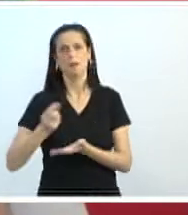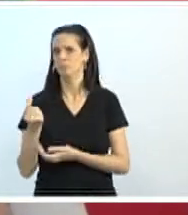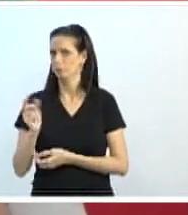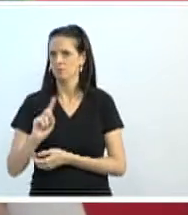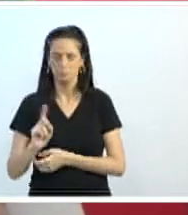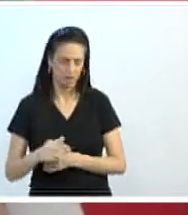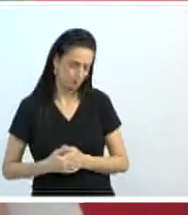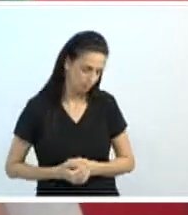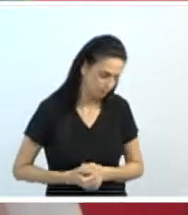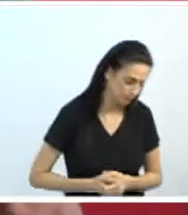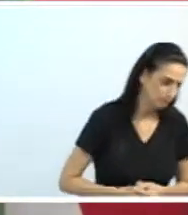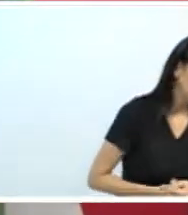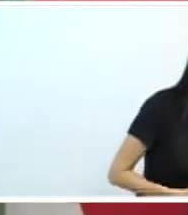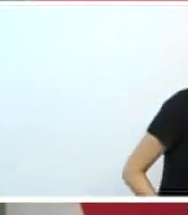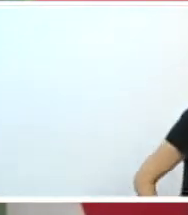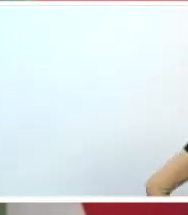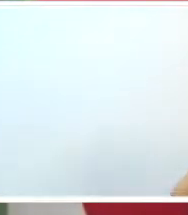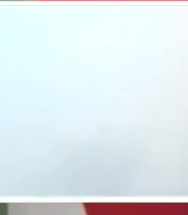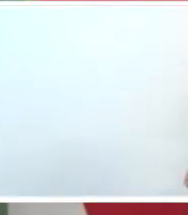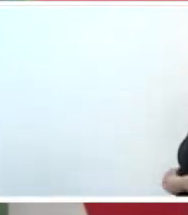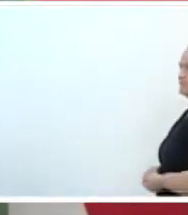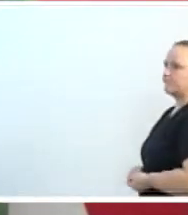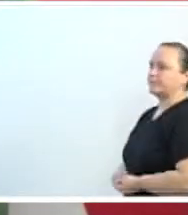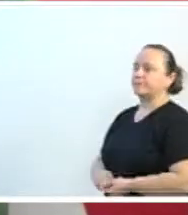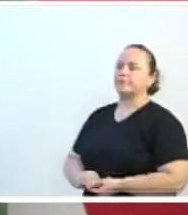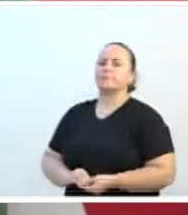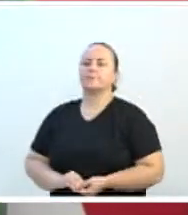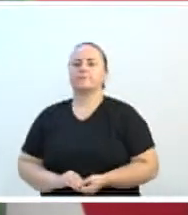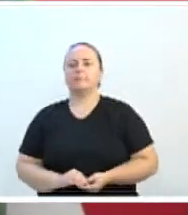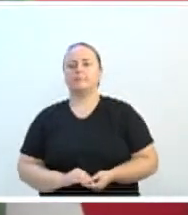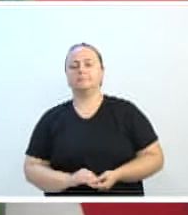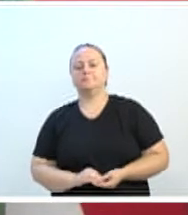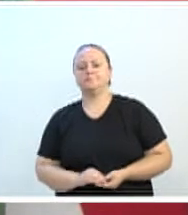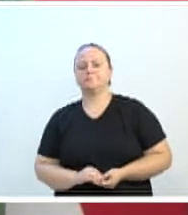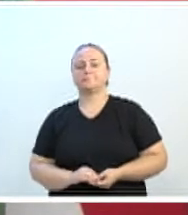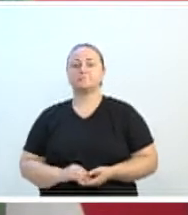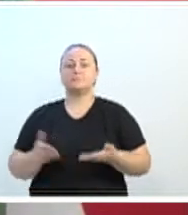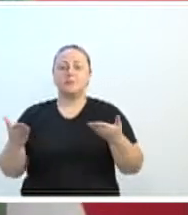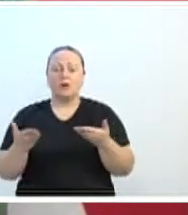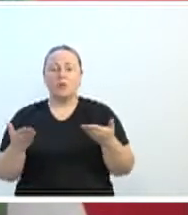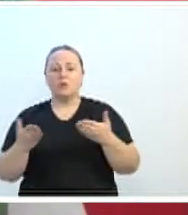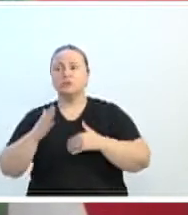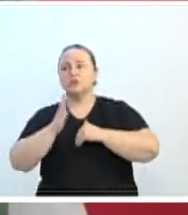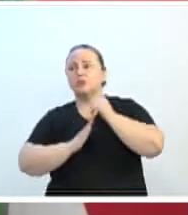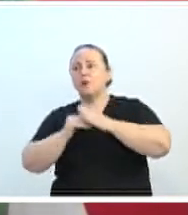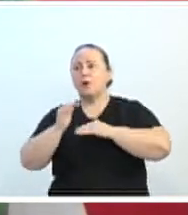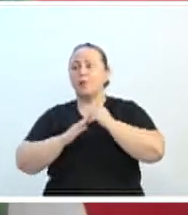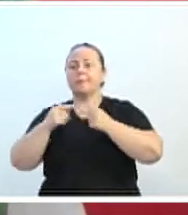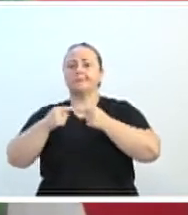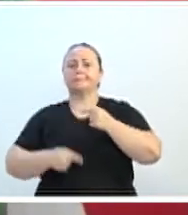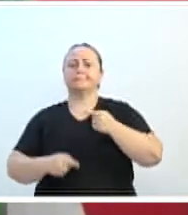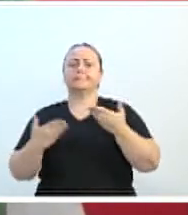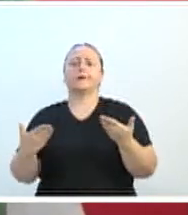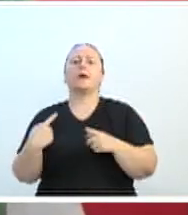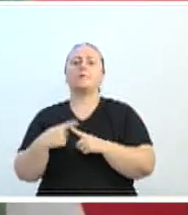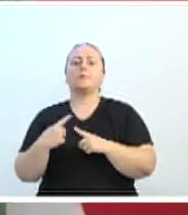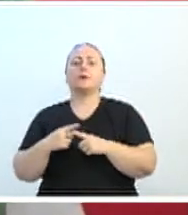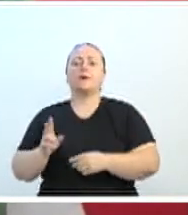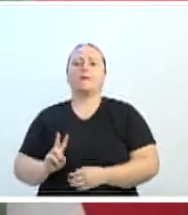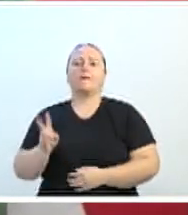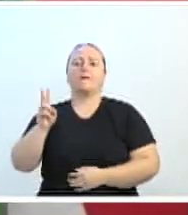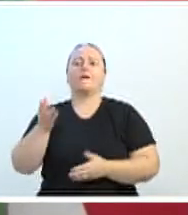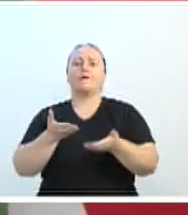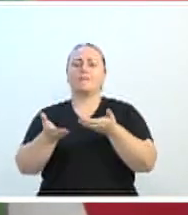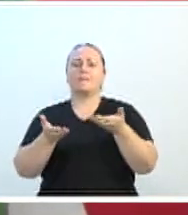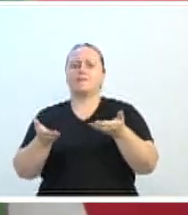pelo tempo já de não execução da obra. Hoje ela se tornou inviável pelo valor da licitação. Então, na